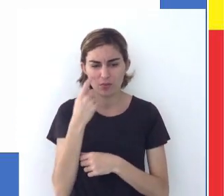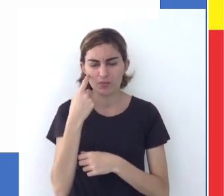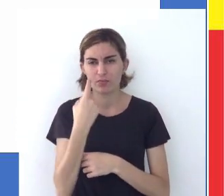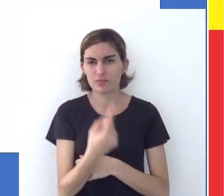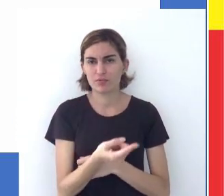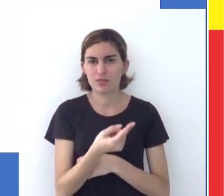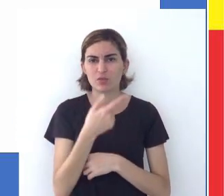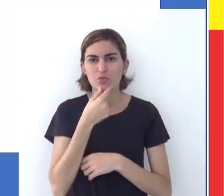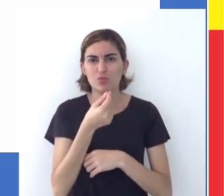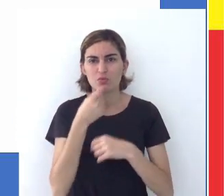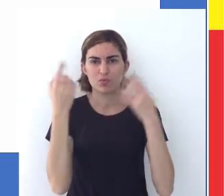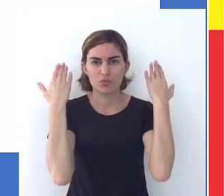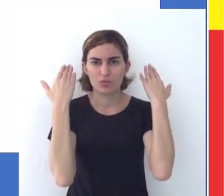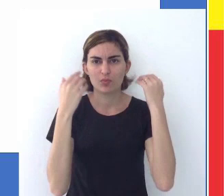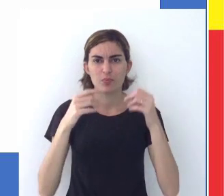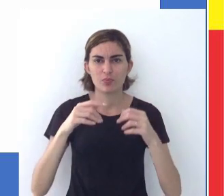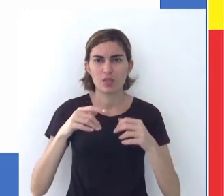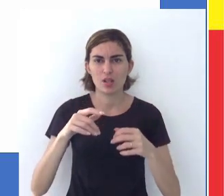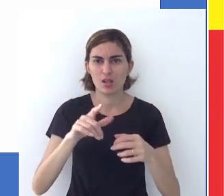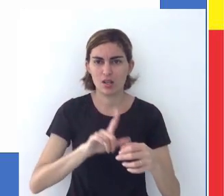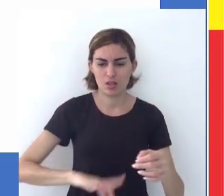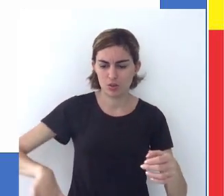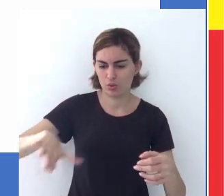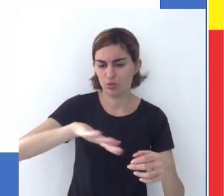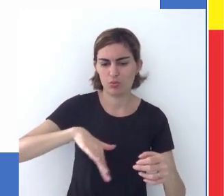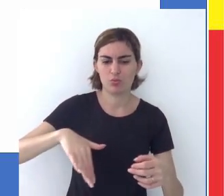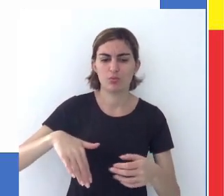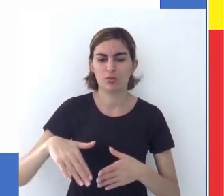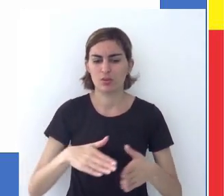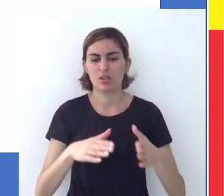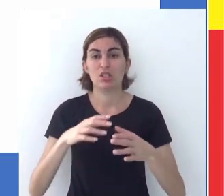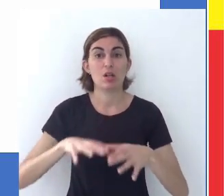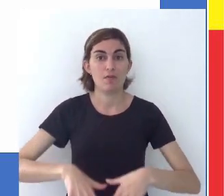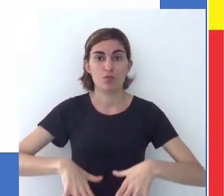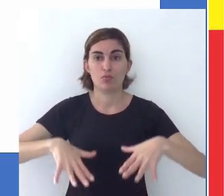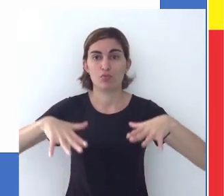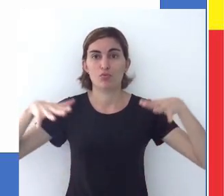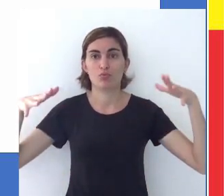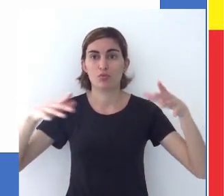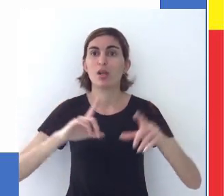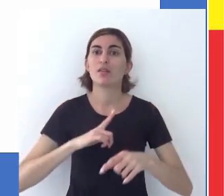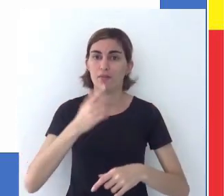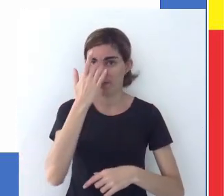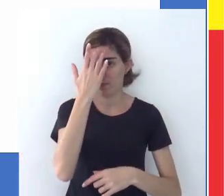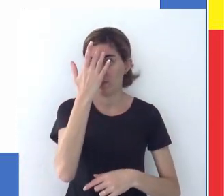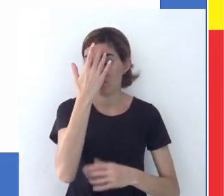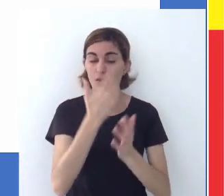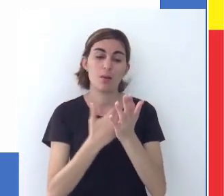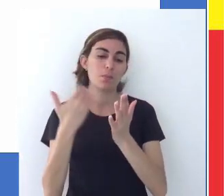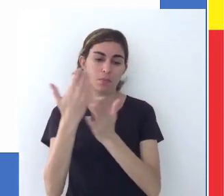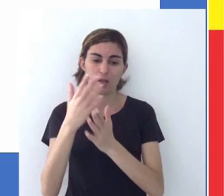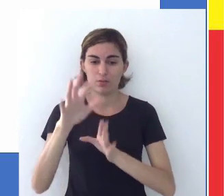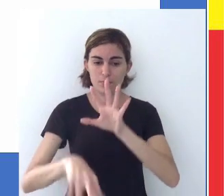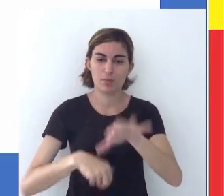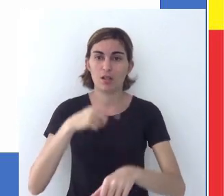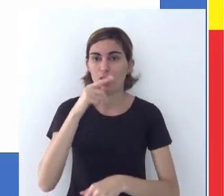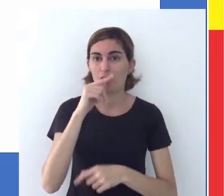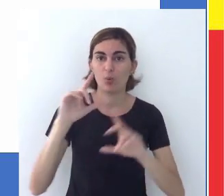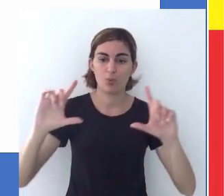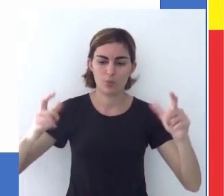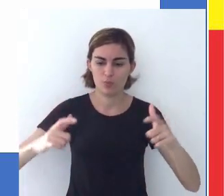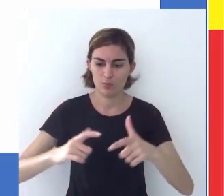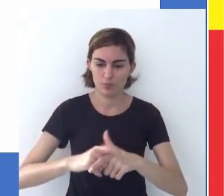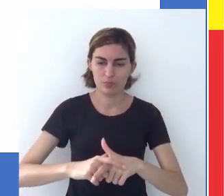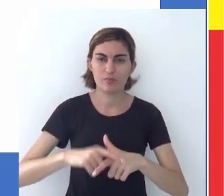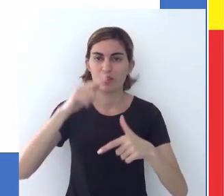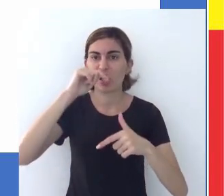tá? Então isso aí é um açude, tá? Geralmente esse açude ele estava cheio e tinha uma facilidade maior para se tirar água. E